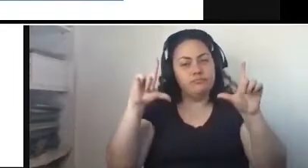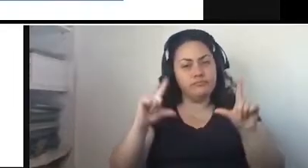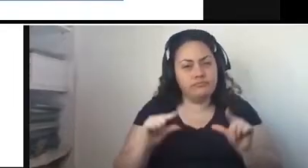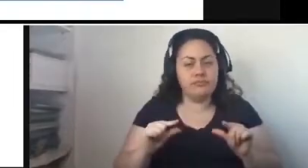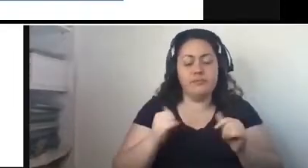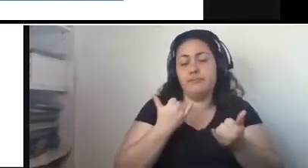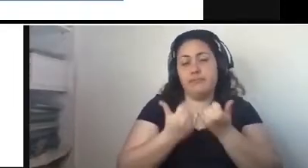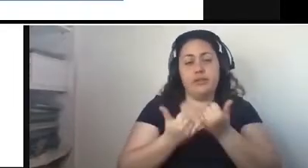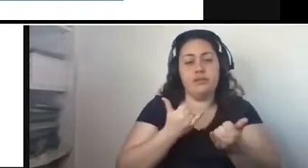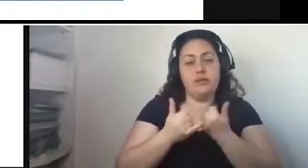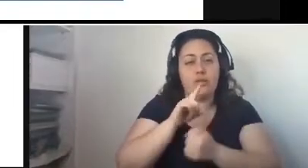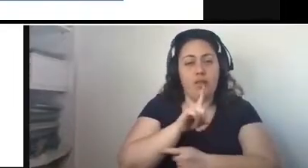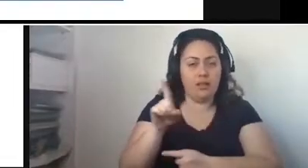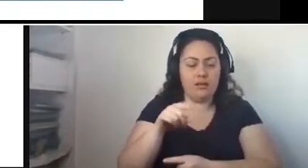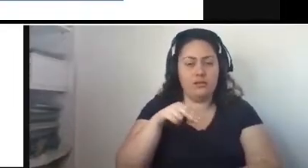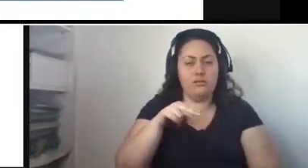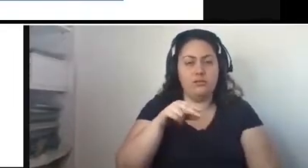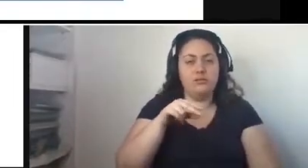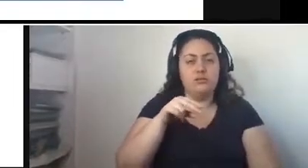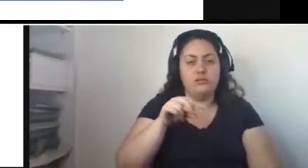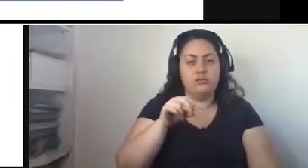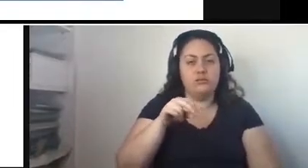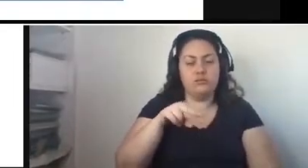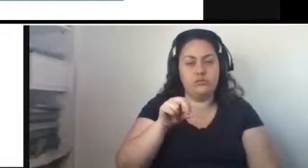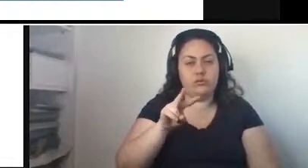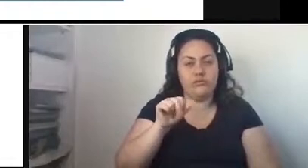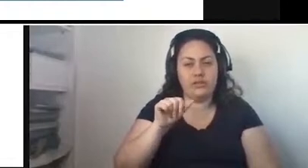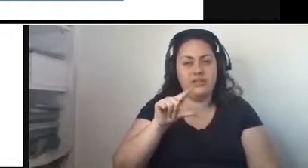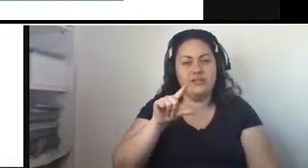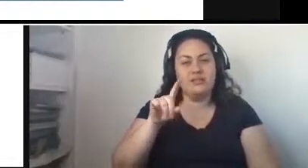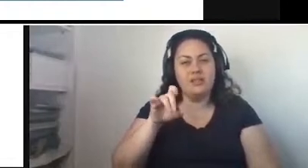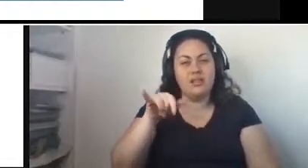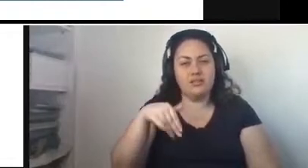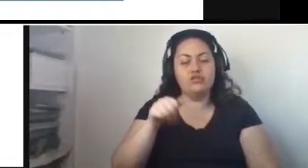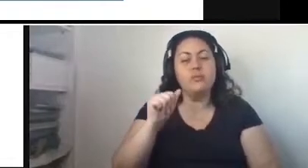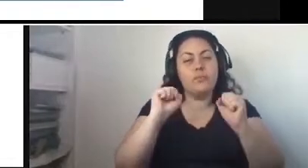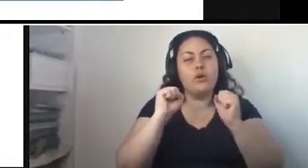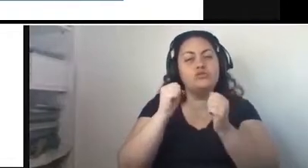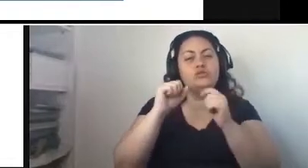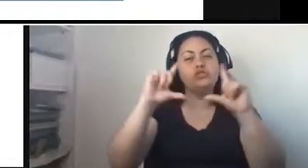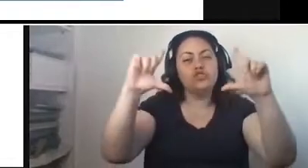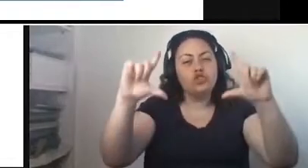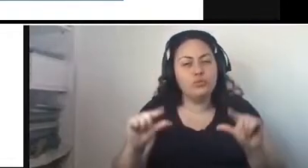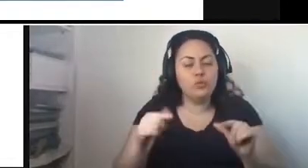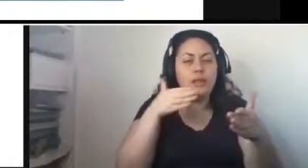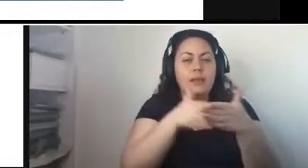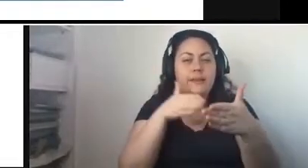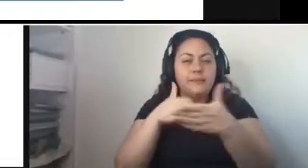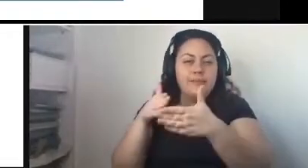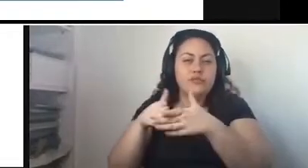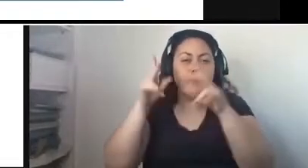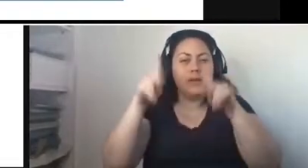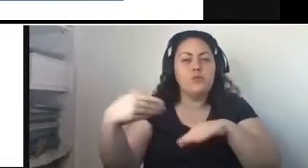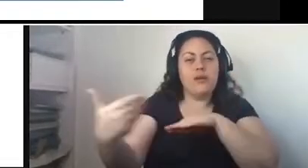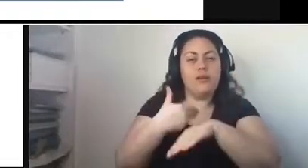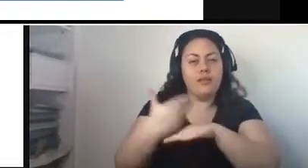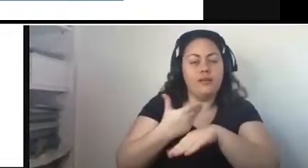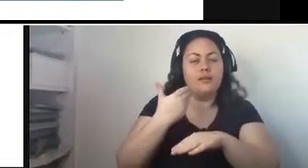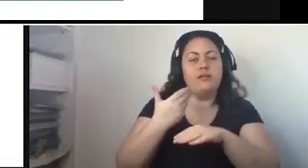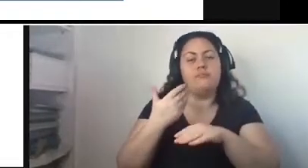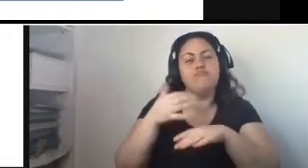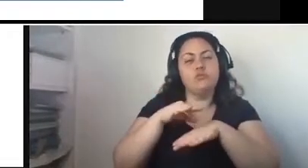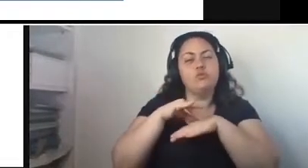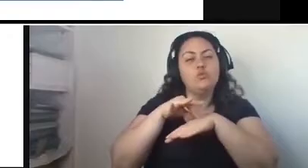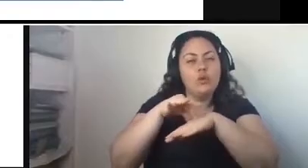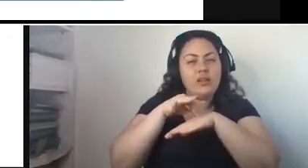pode optar por reduzir as barreiras de entradas de turista, reduzir os esforços em relação a rastreamento, e